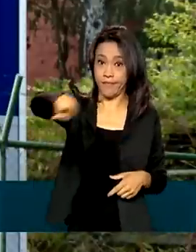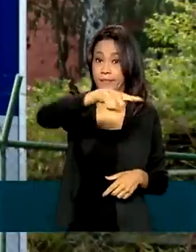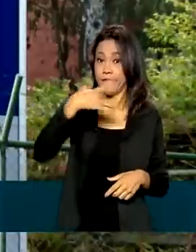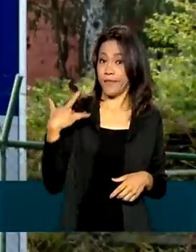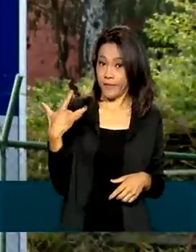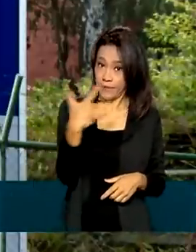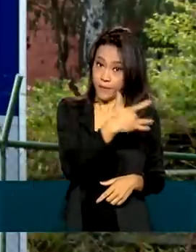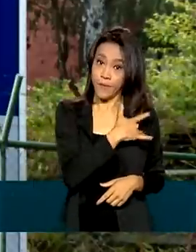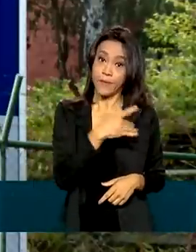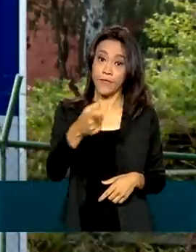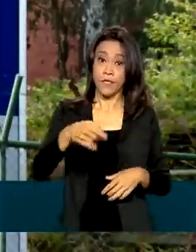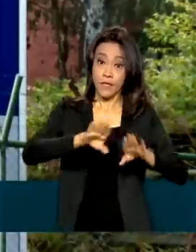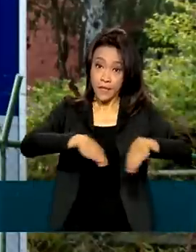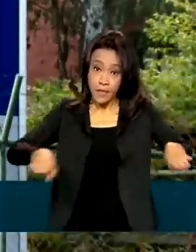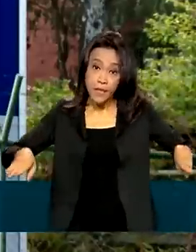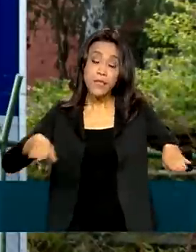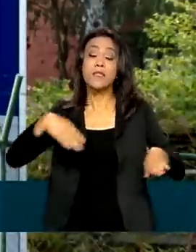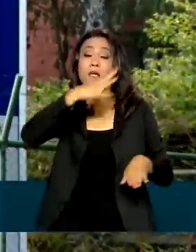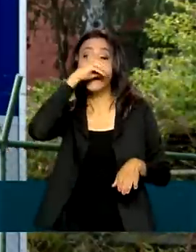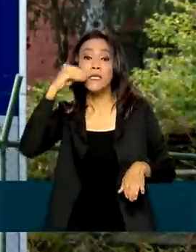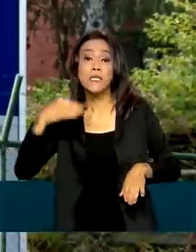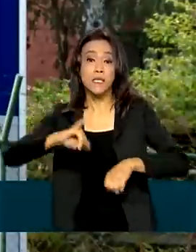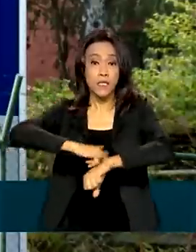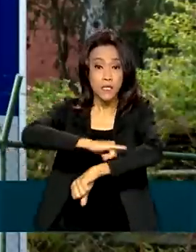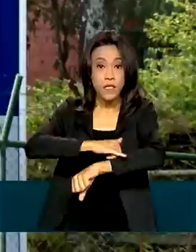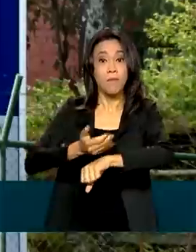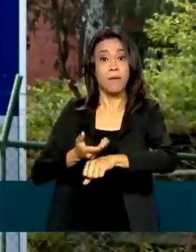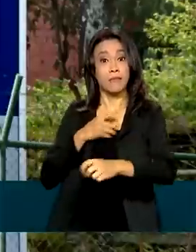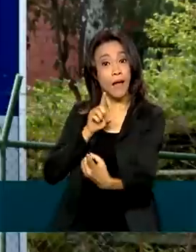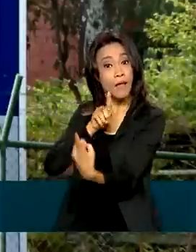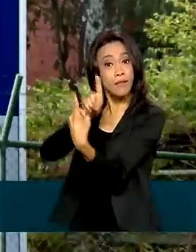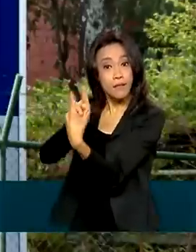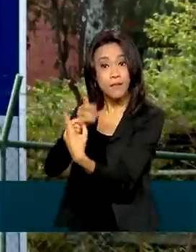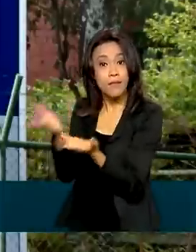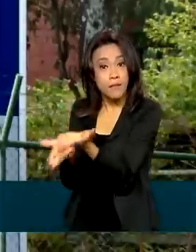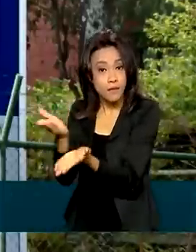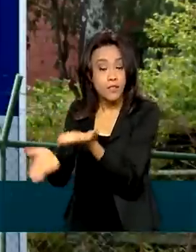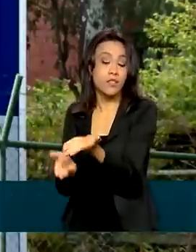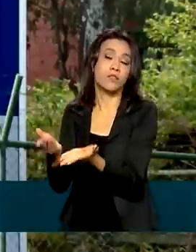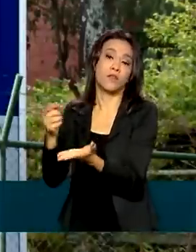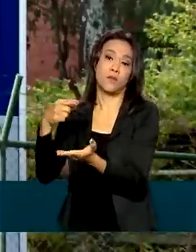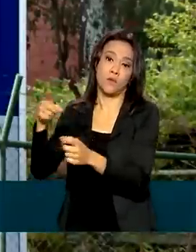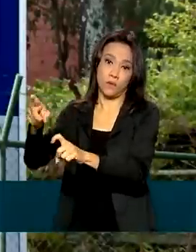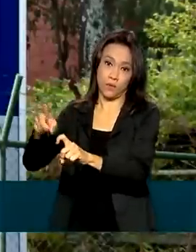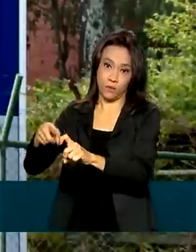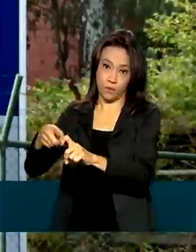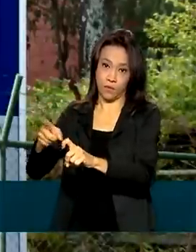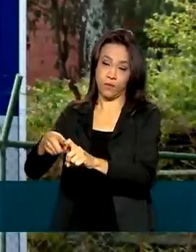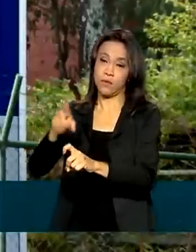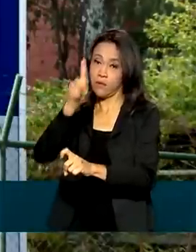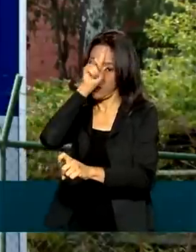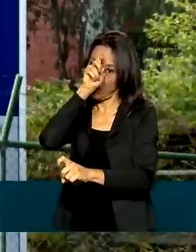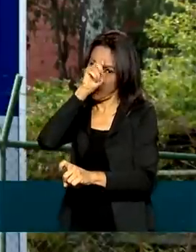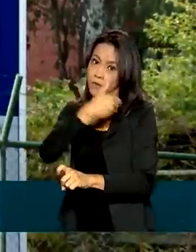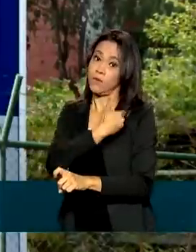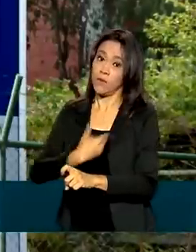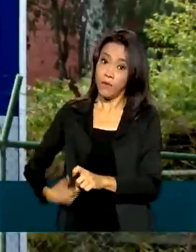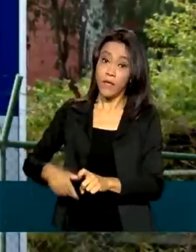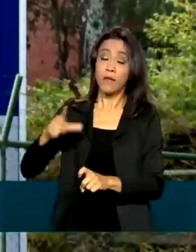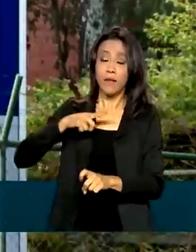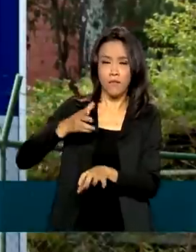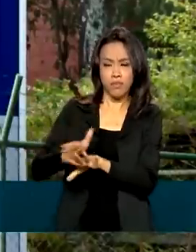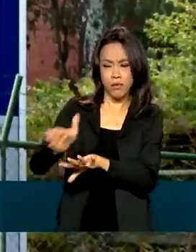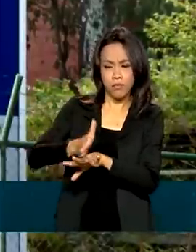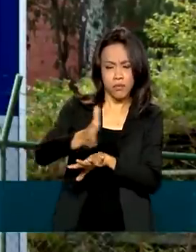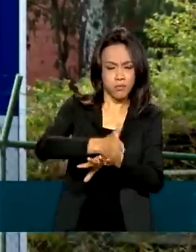crianças e adolescentes com obesidade atendidas no SUS, o Ministério da Saúde trabalha ações que envolvem diversos setores. Uma